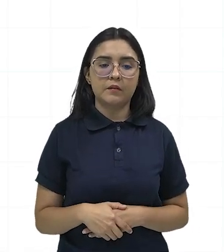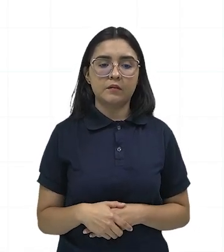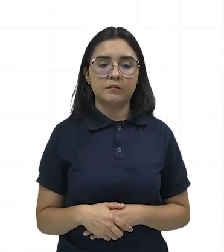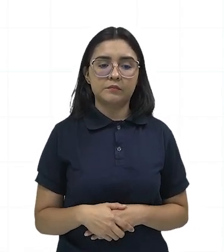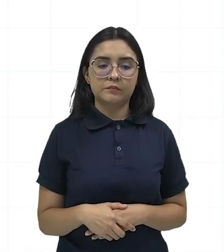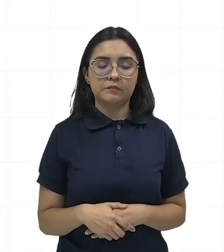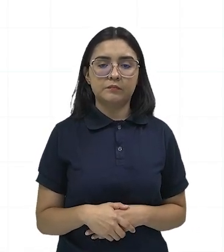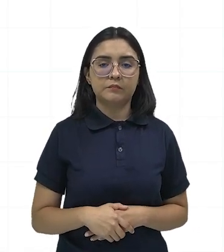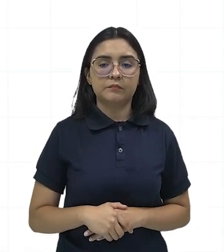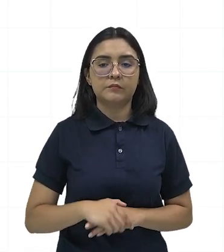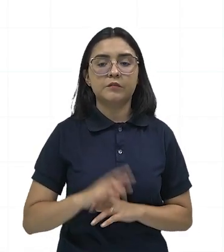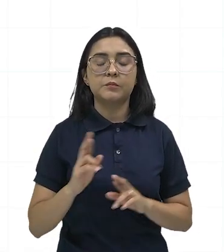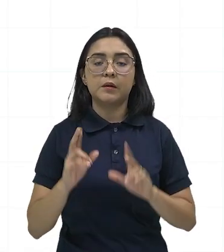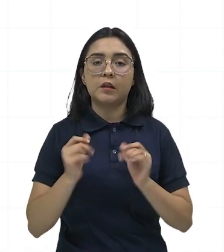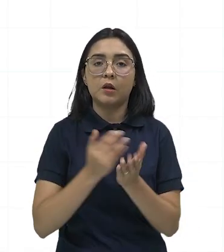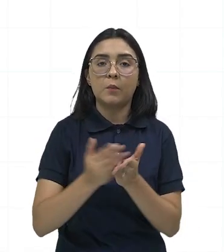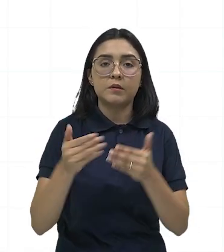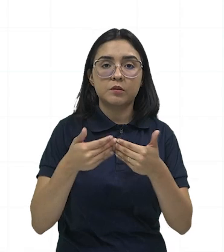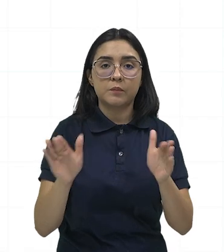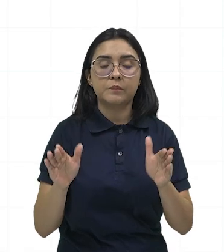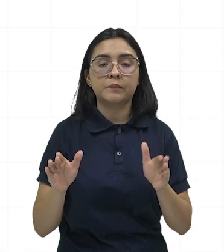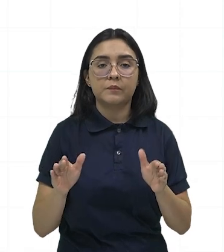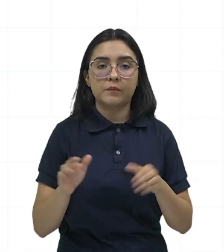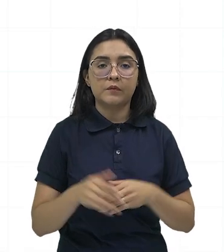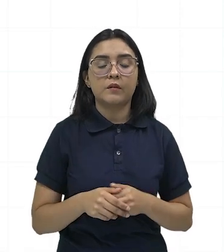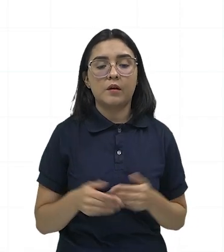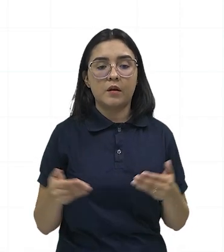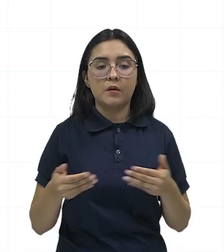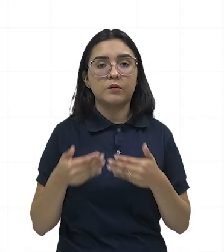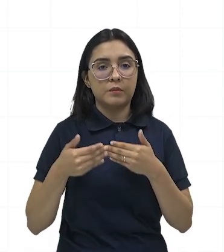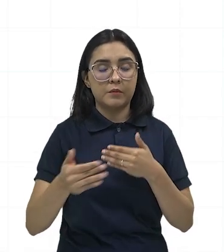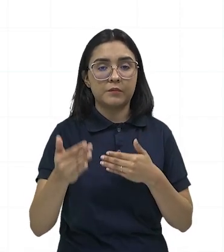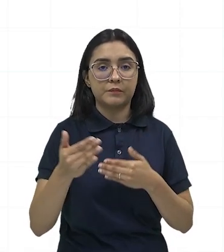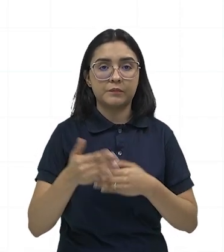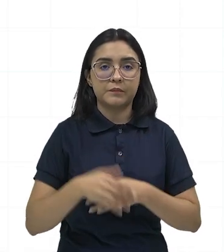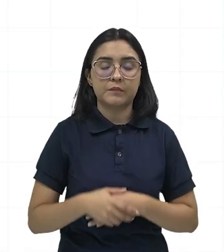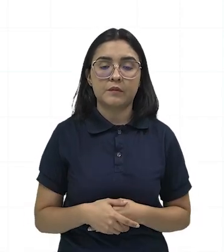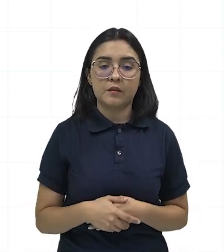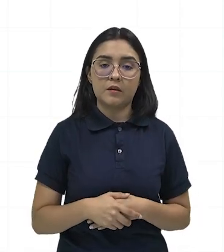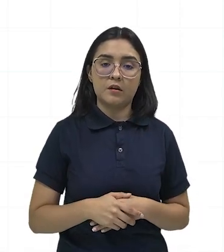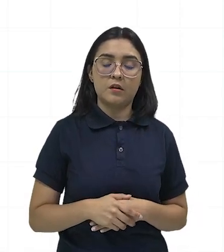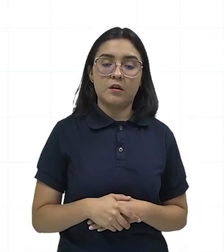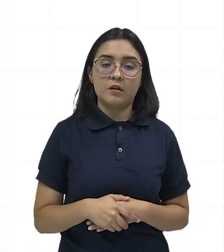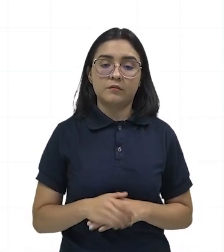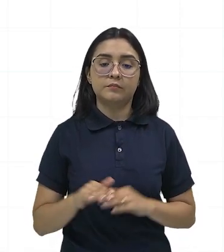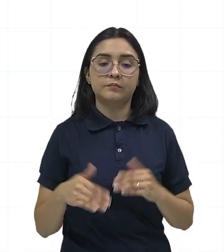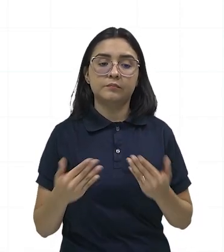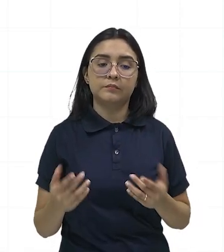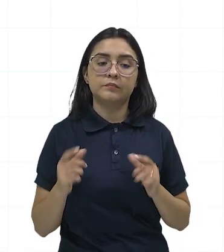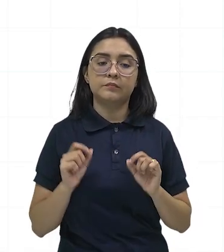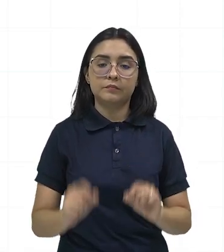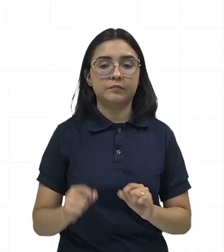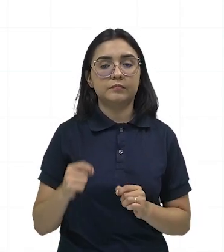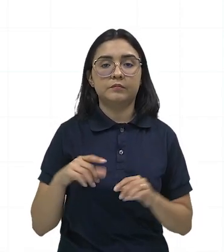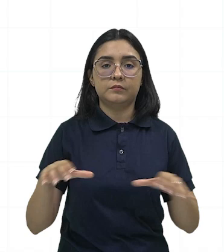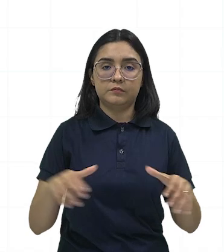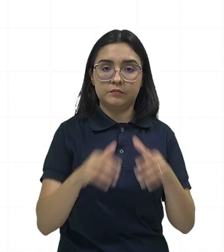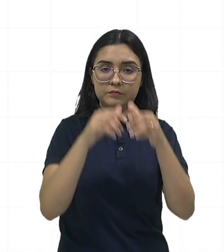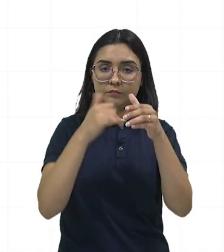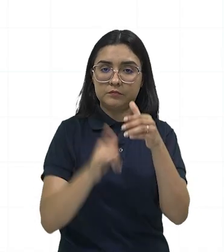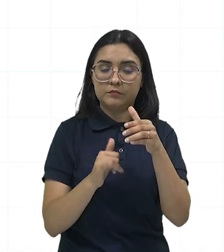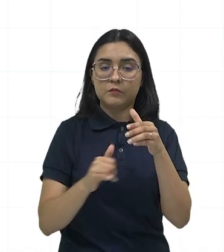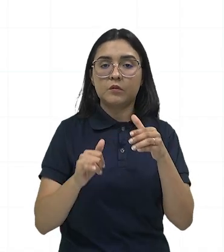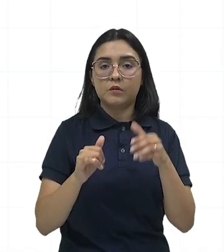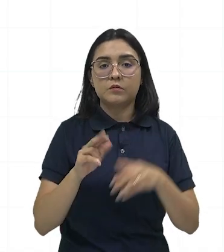torne operante ainda nesta década, né? Então, as usinas nucleares utilizadas no